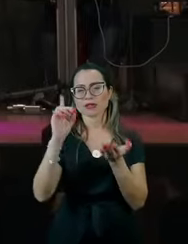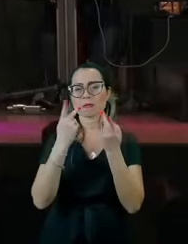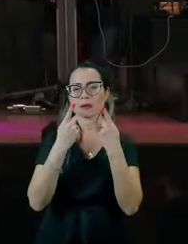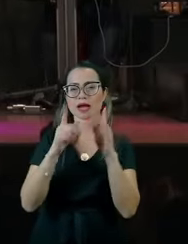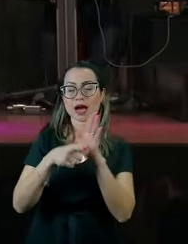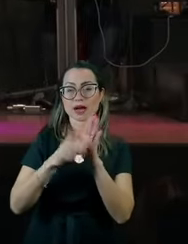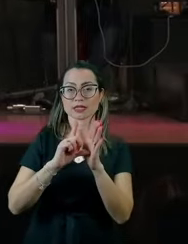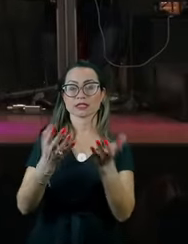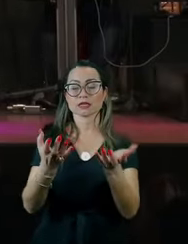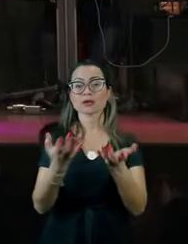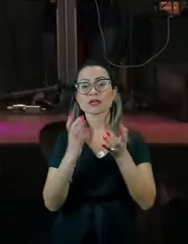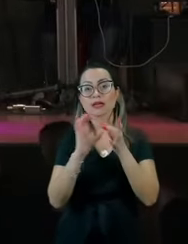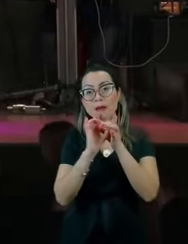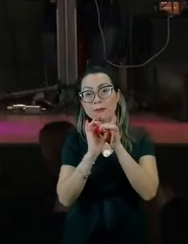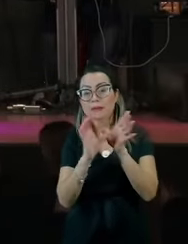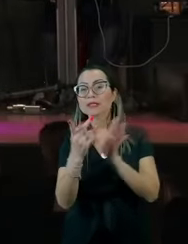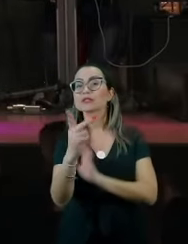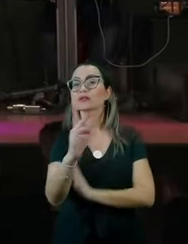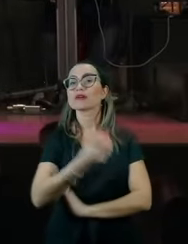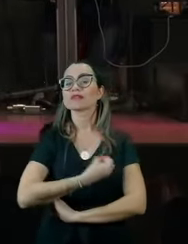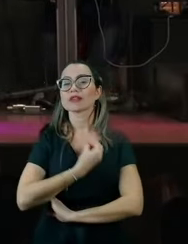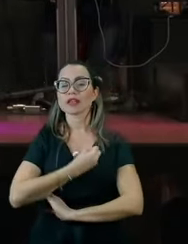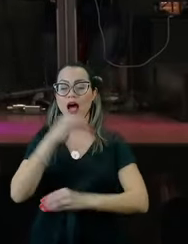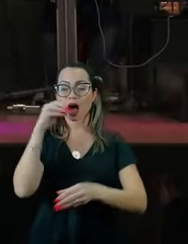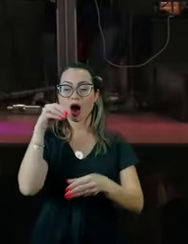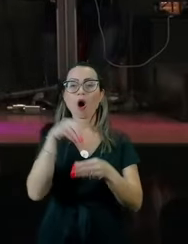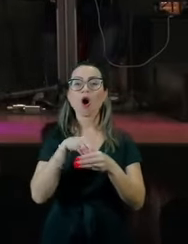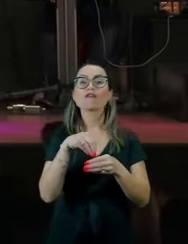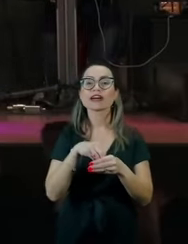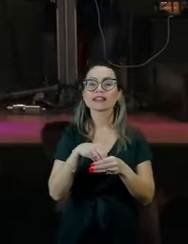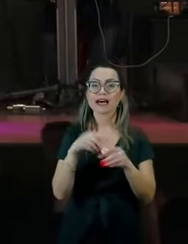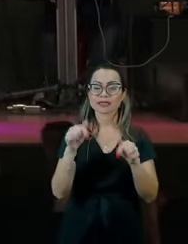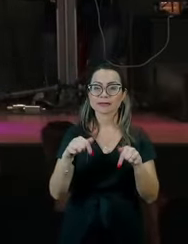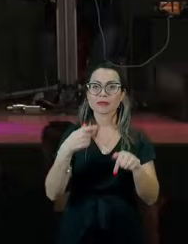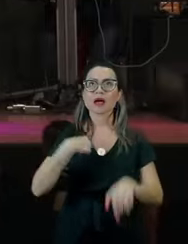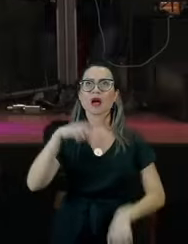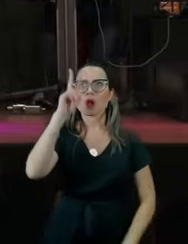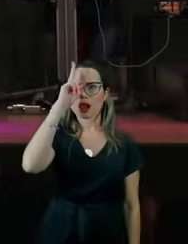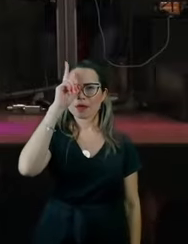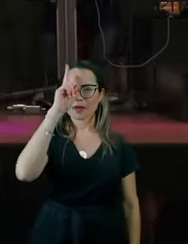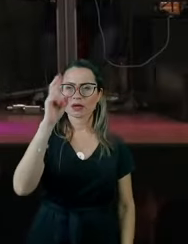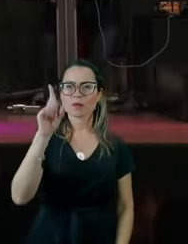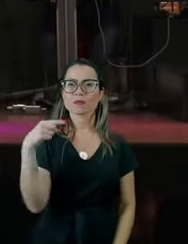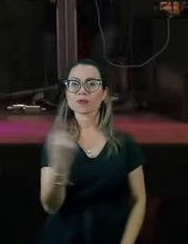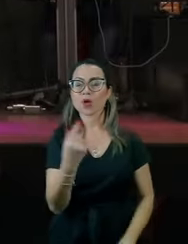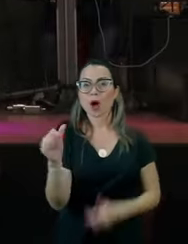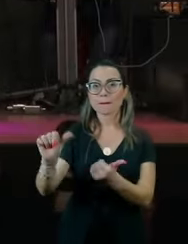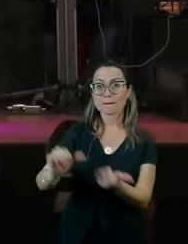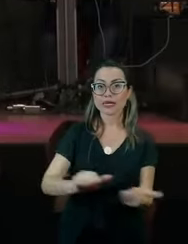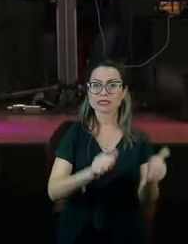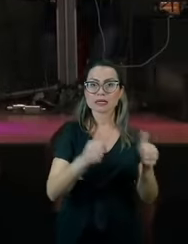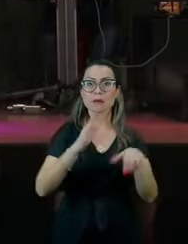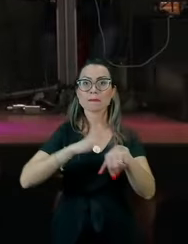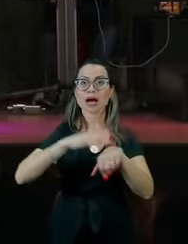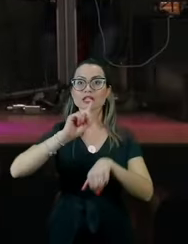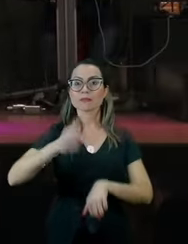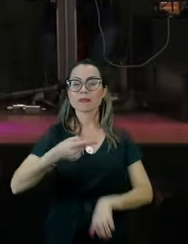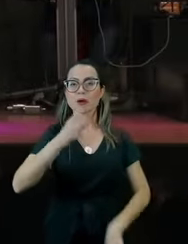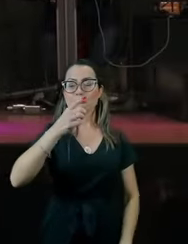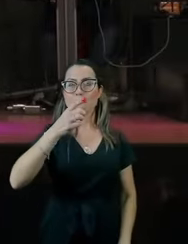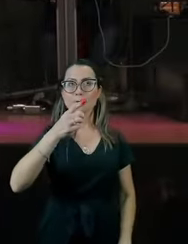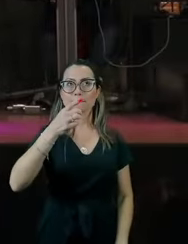de ofertar nessa casa. Mas eu estou me lembrando, gente, nós batizamos mais de 1000 pessoas sábado